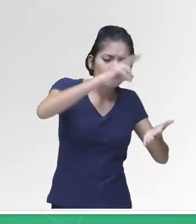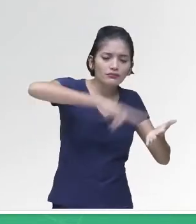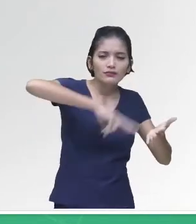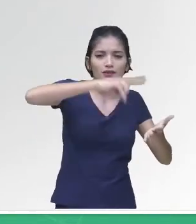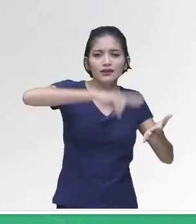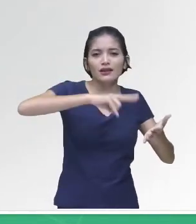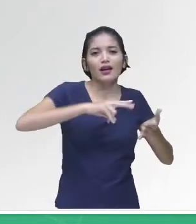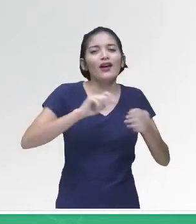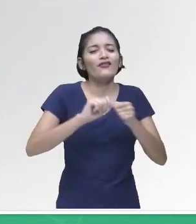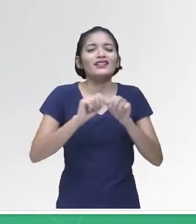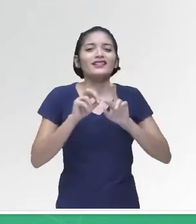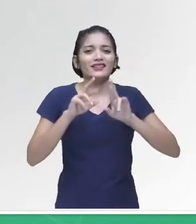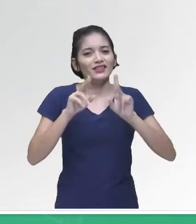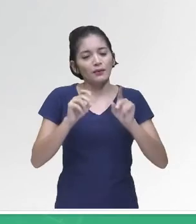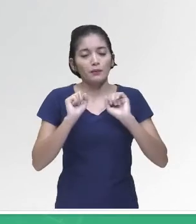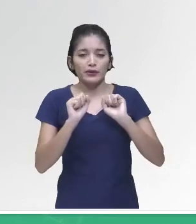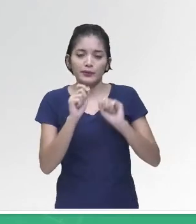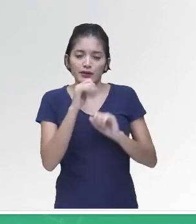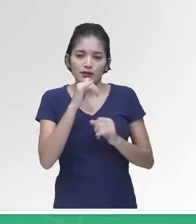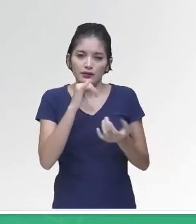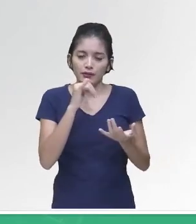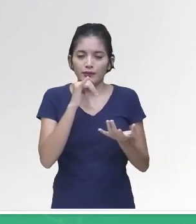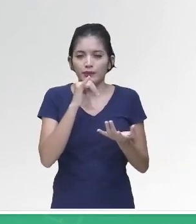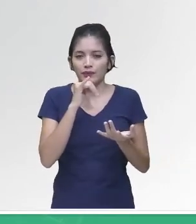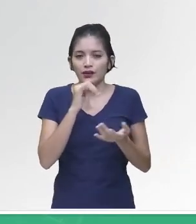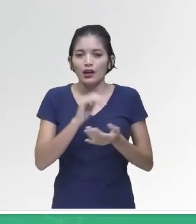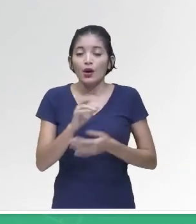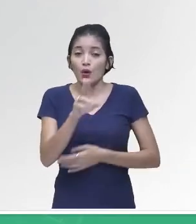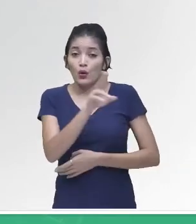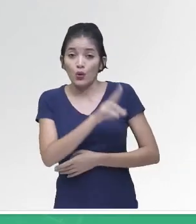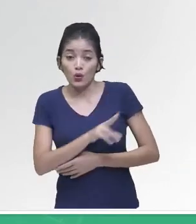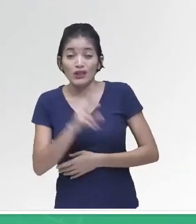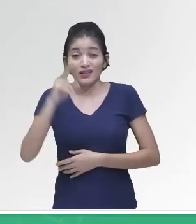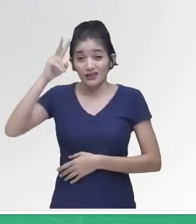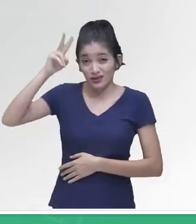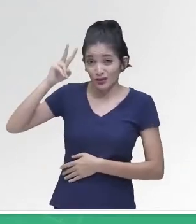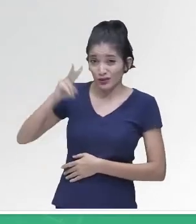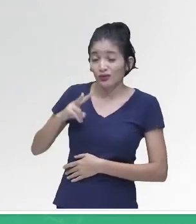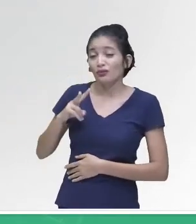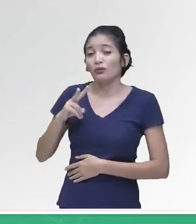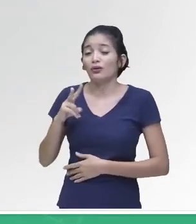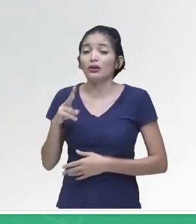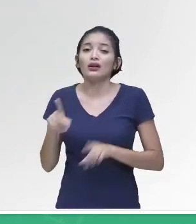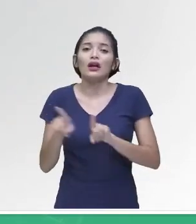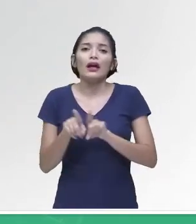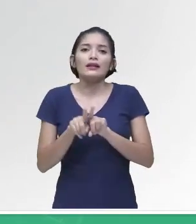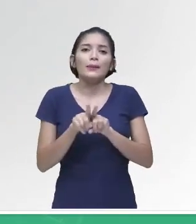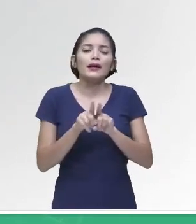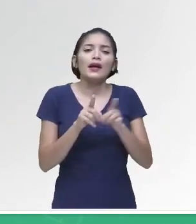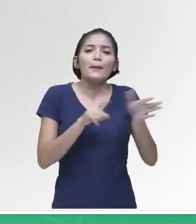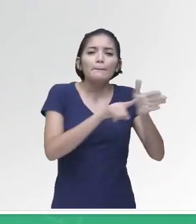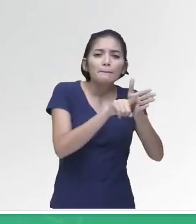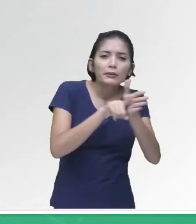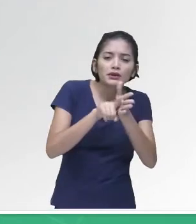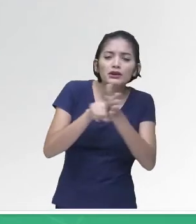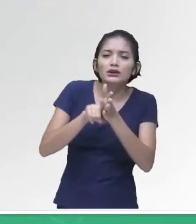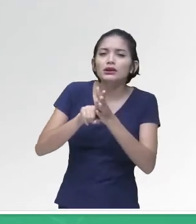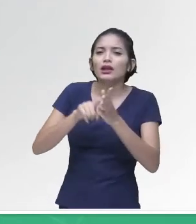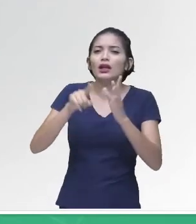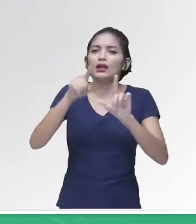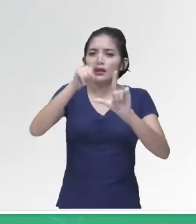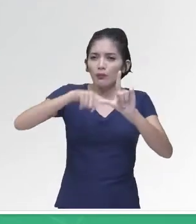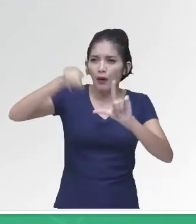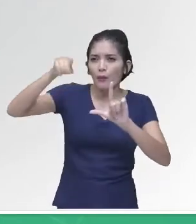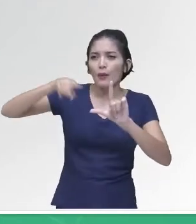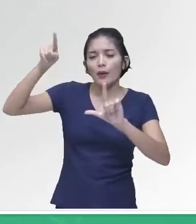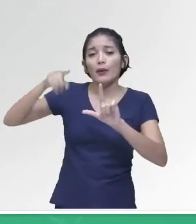isso de diferentes maneiras. Eu posso fazer uma alusão histórica, eu posso trazer dados estatísticos, eu posso,